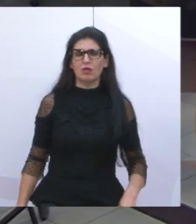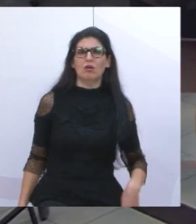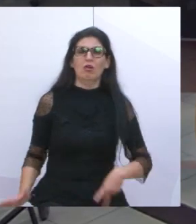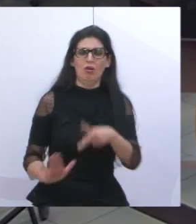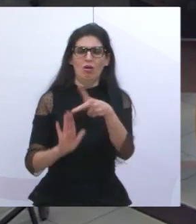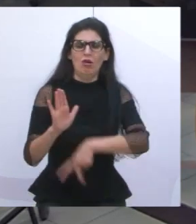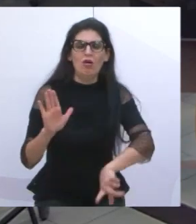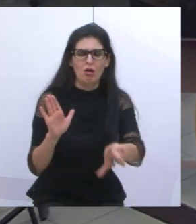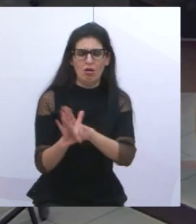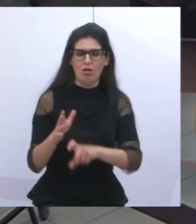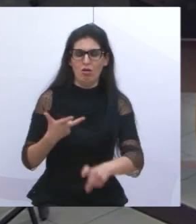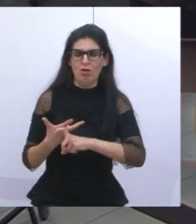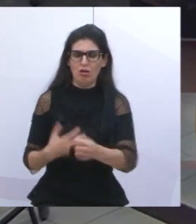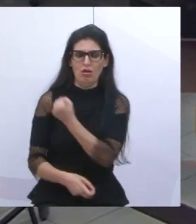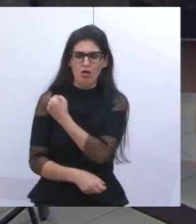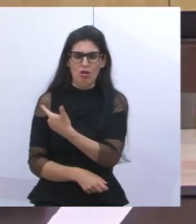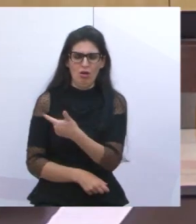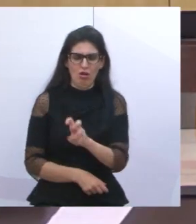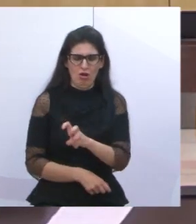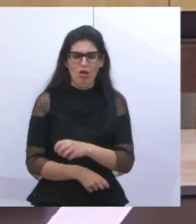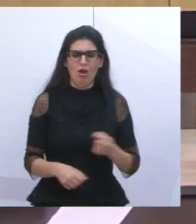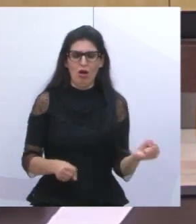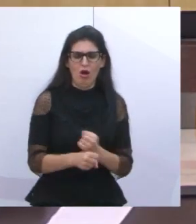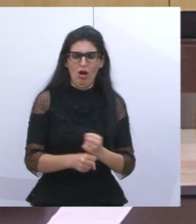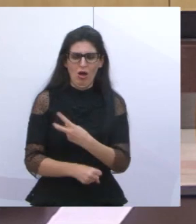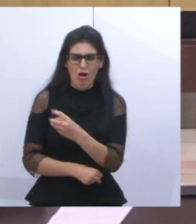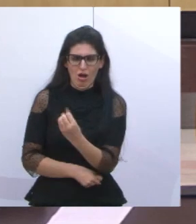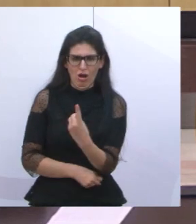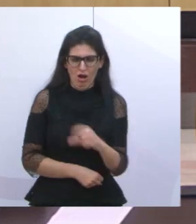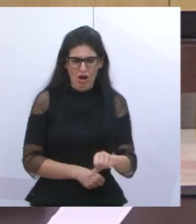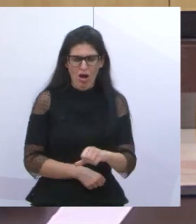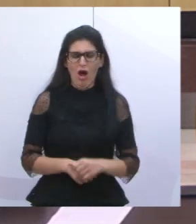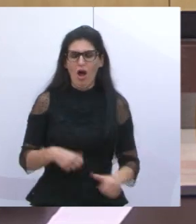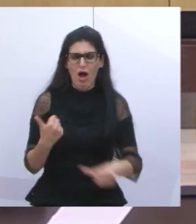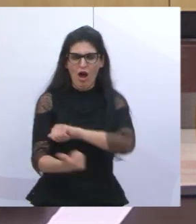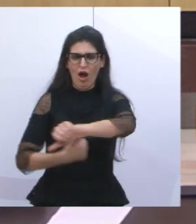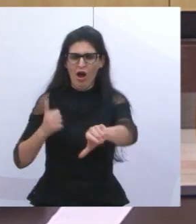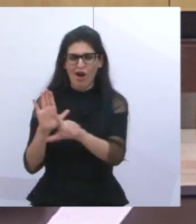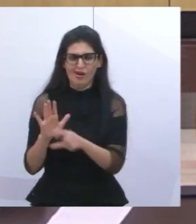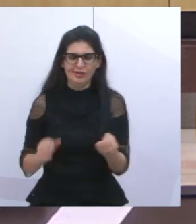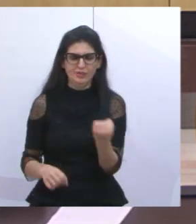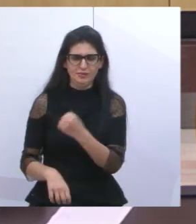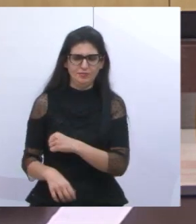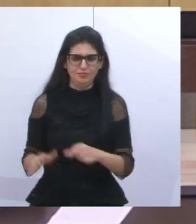Projeto de Lei do Executivo, número 25/2019, altera a Lei número